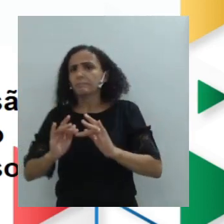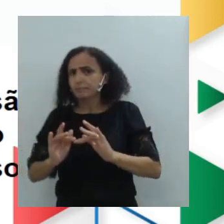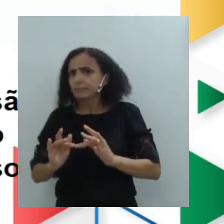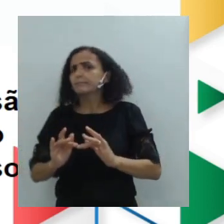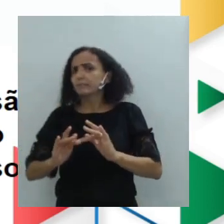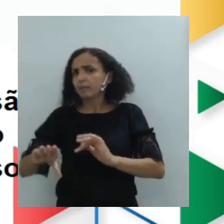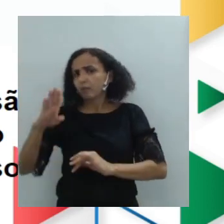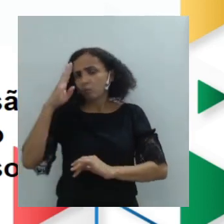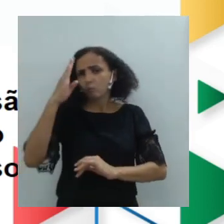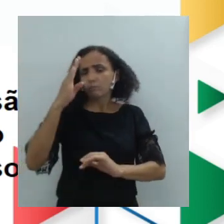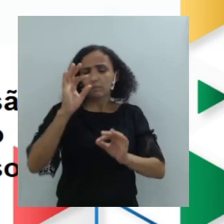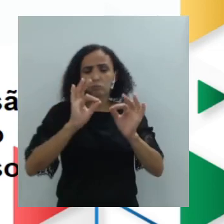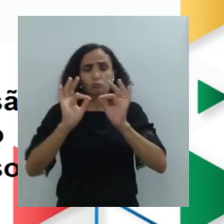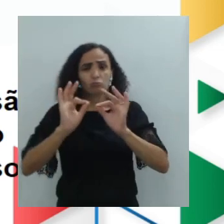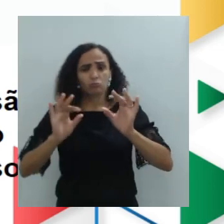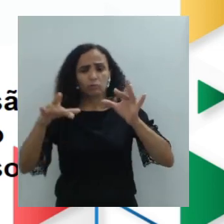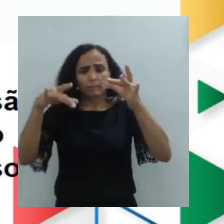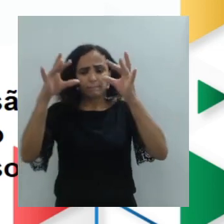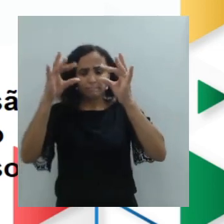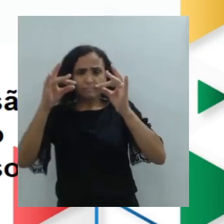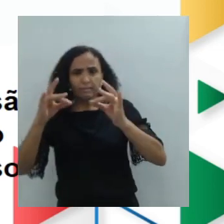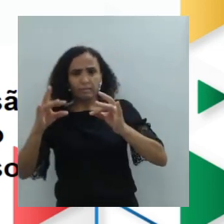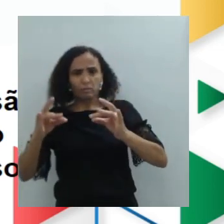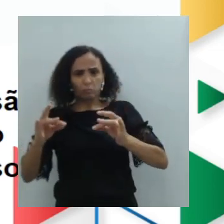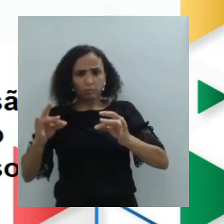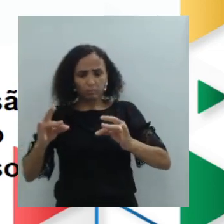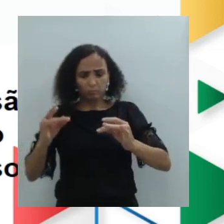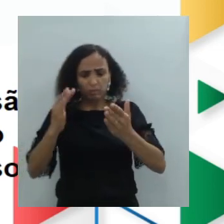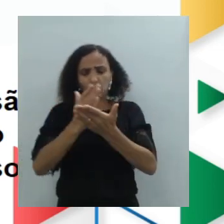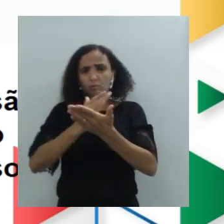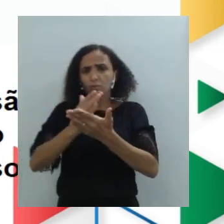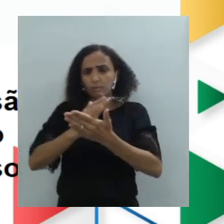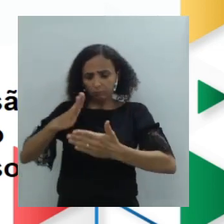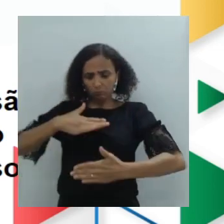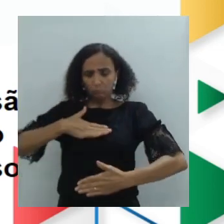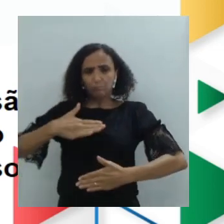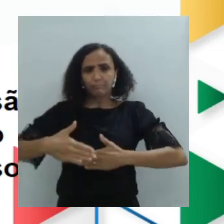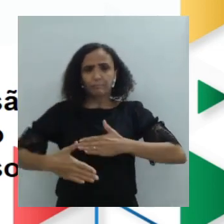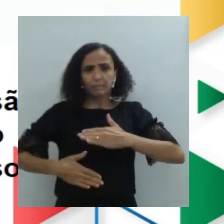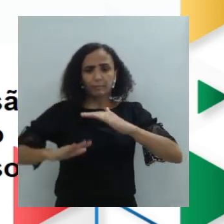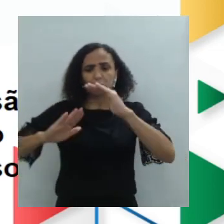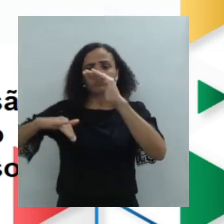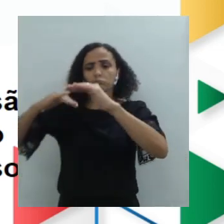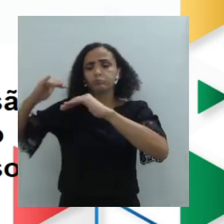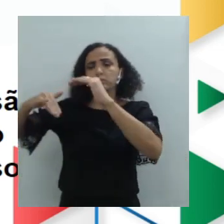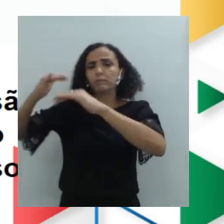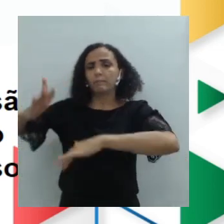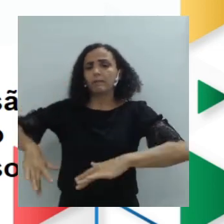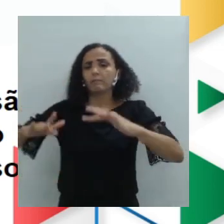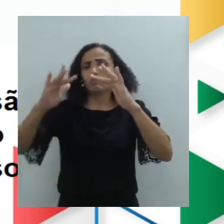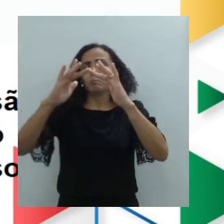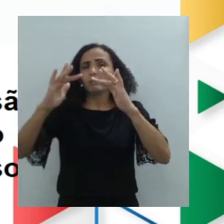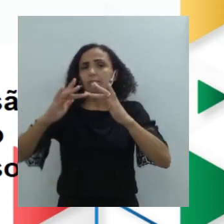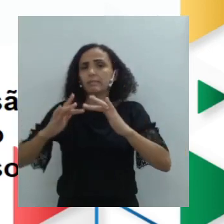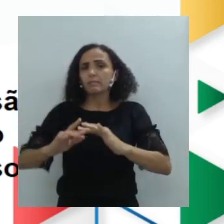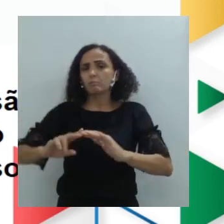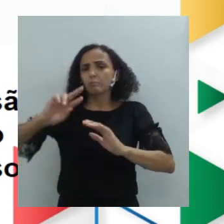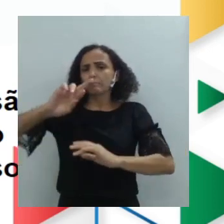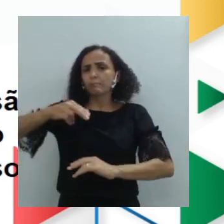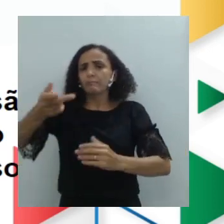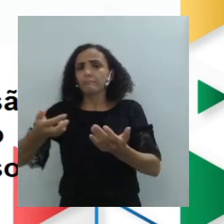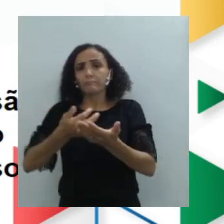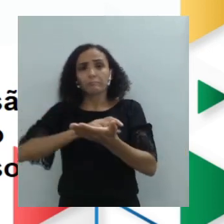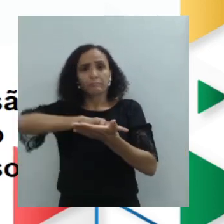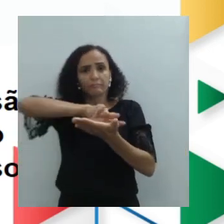especialidades. Os tecidos estão presentes apenas em alguns organismos multicelulares. Multicelulares quer dizer muitas